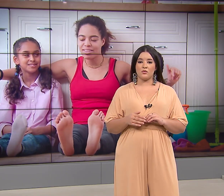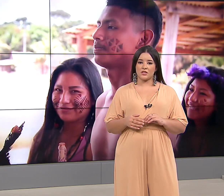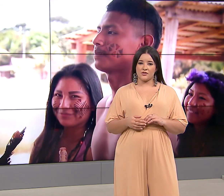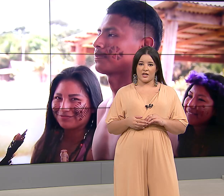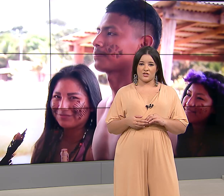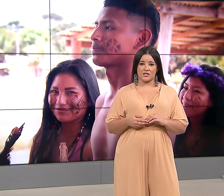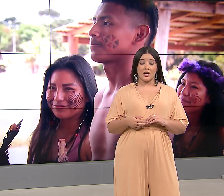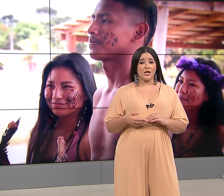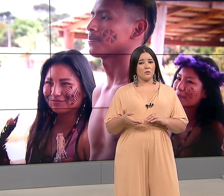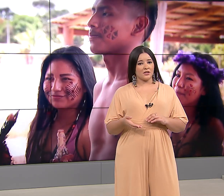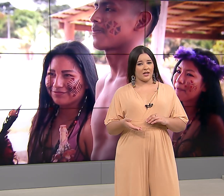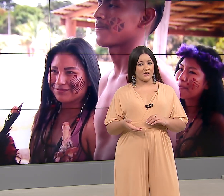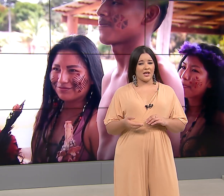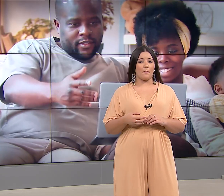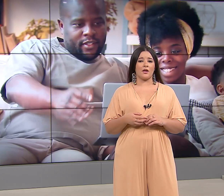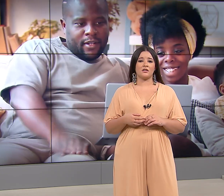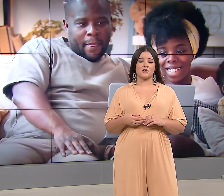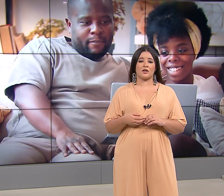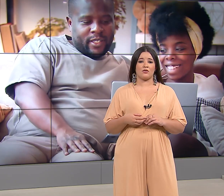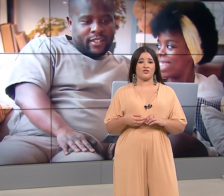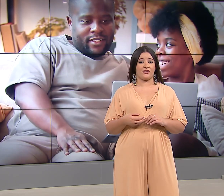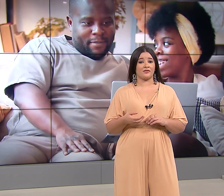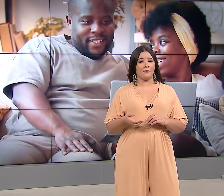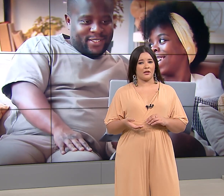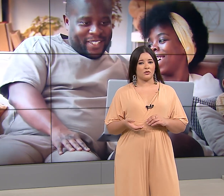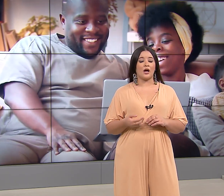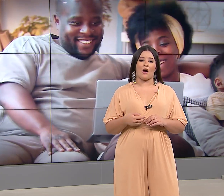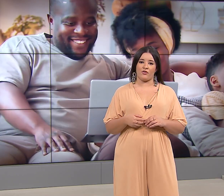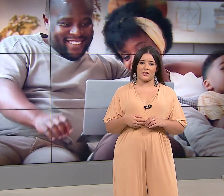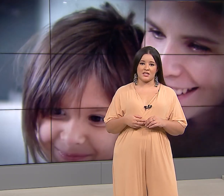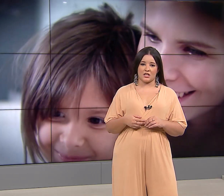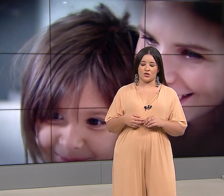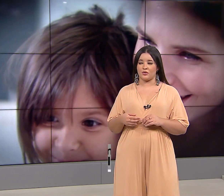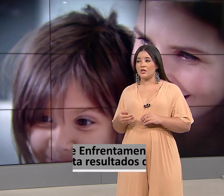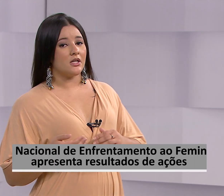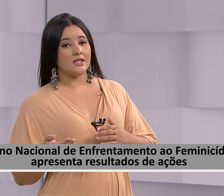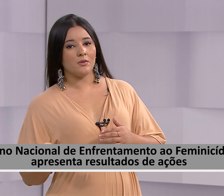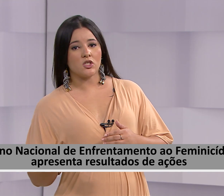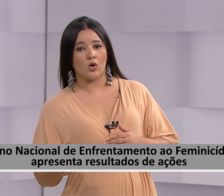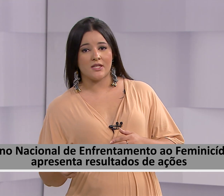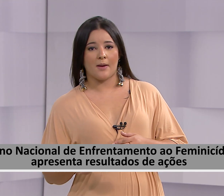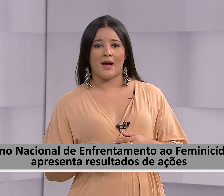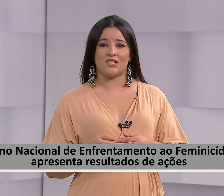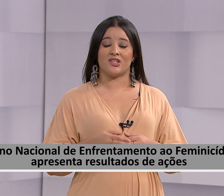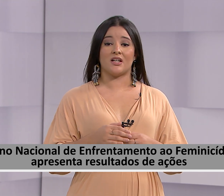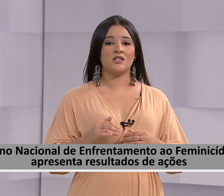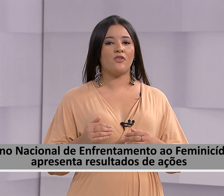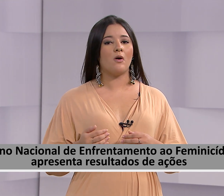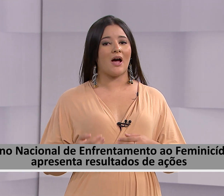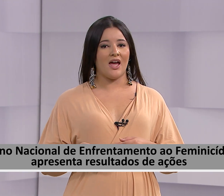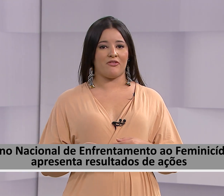em muitas frentes. E uma delas é o Plano Nacional de Enfrentamento ao Feminicídio. São ações capazes